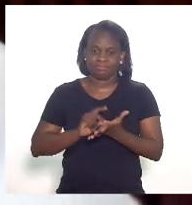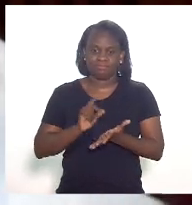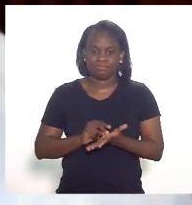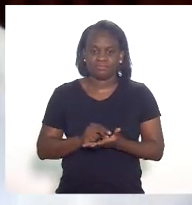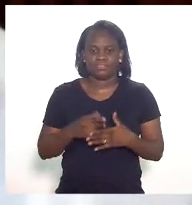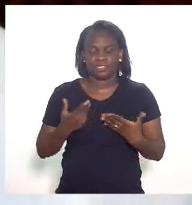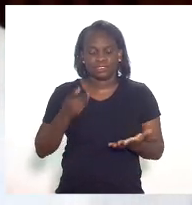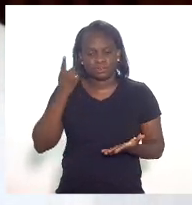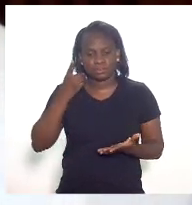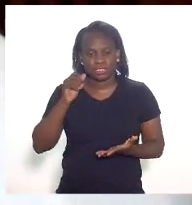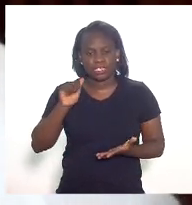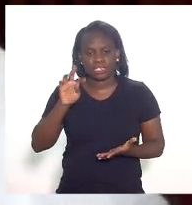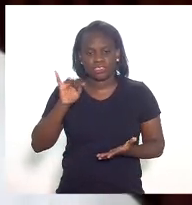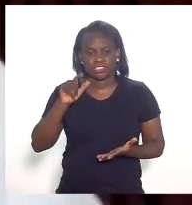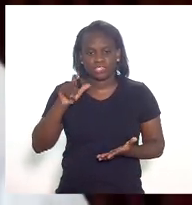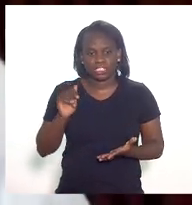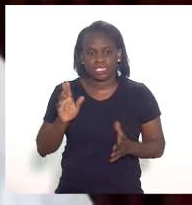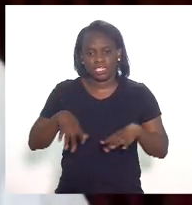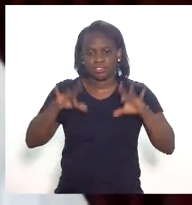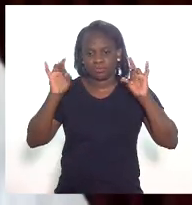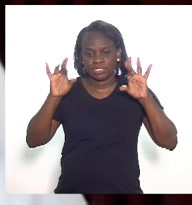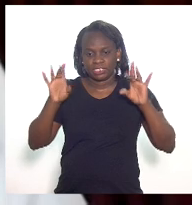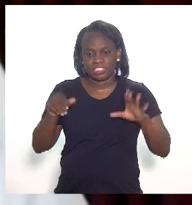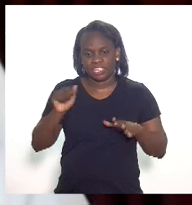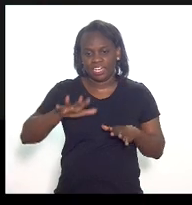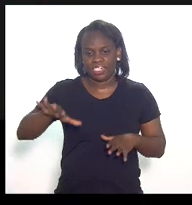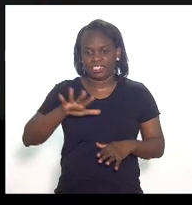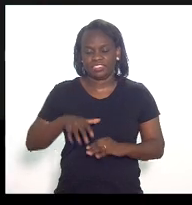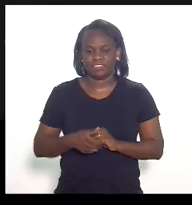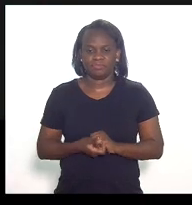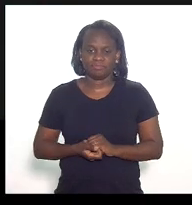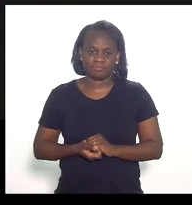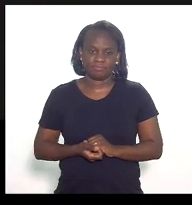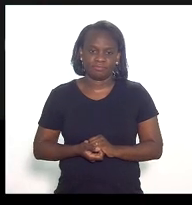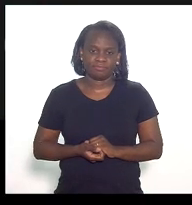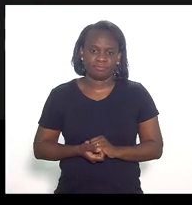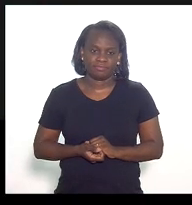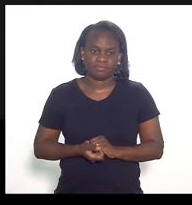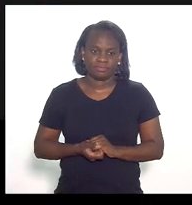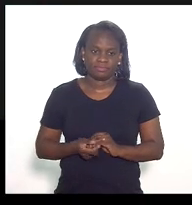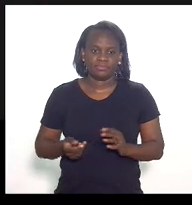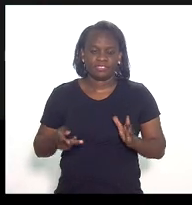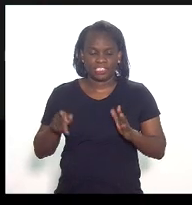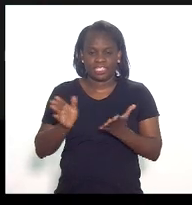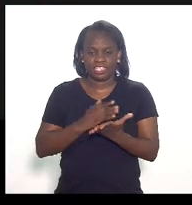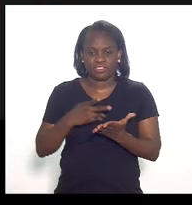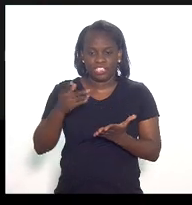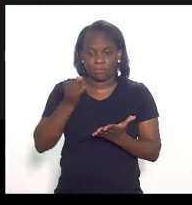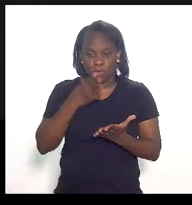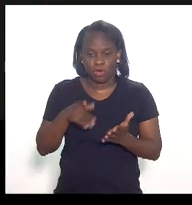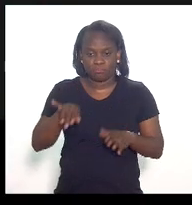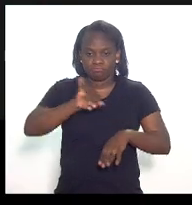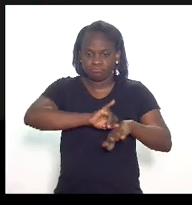Como o deputado Átila Nunes é o nosso especialista nessa área. O livro dele é bom, livro de cabeceira.